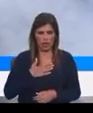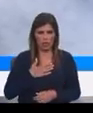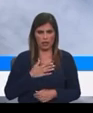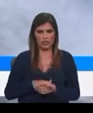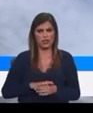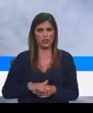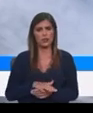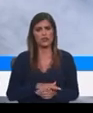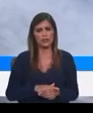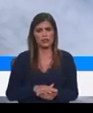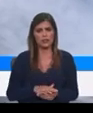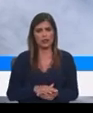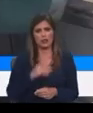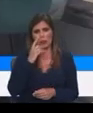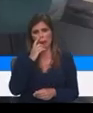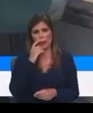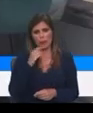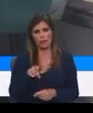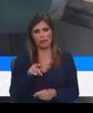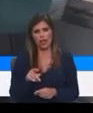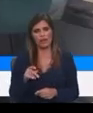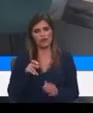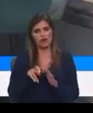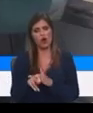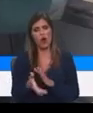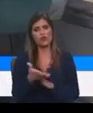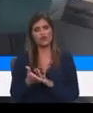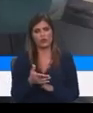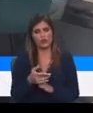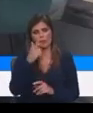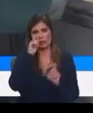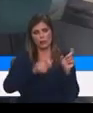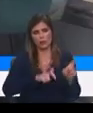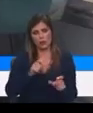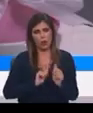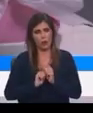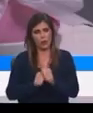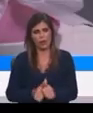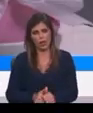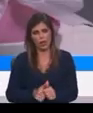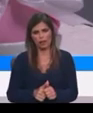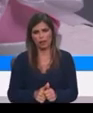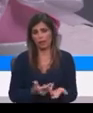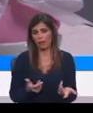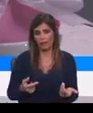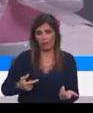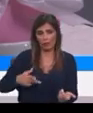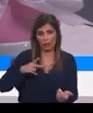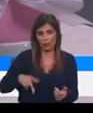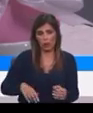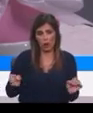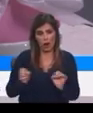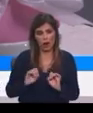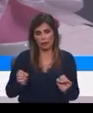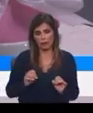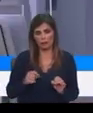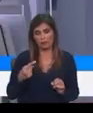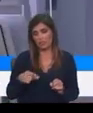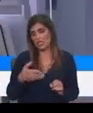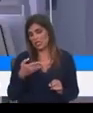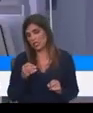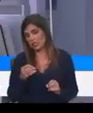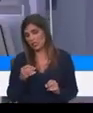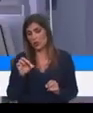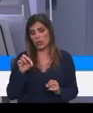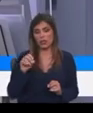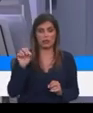de recurso, nomeadamente à urgência, de pessoas que não são seguidas sequer nos cuidados primários. Nós temos registro de cerca de 70, 80 por